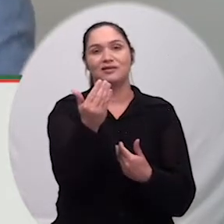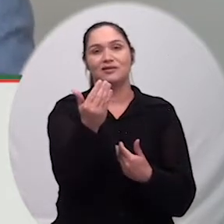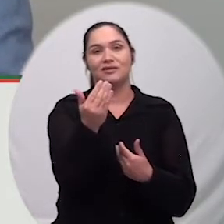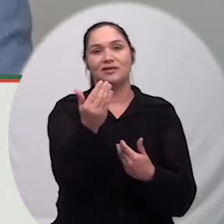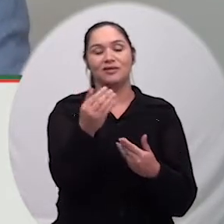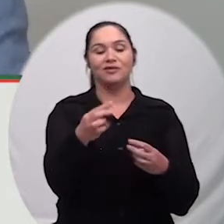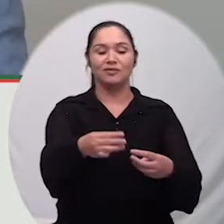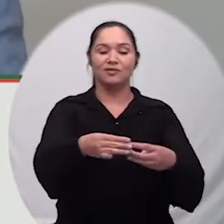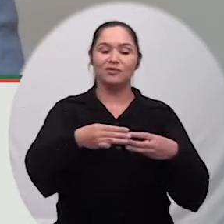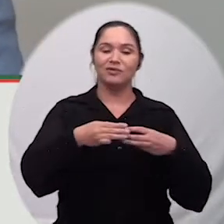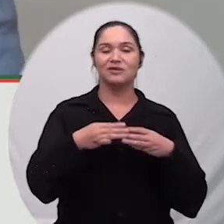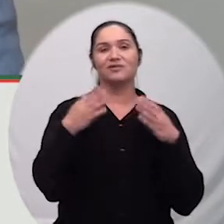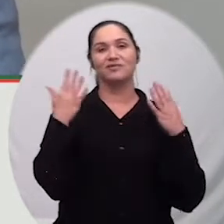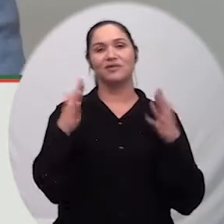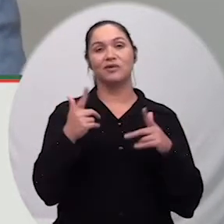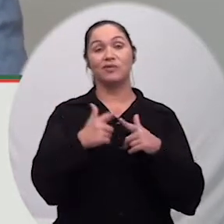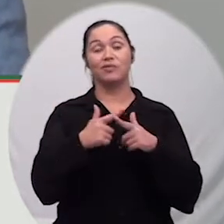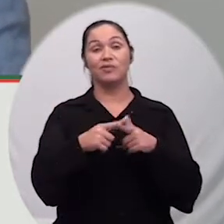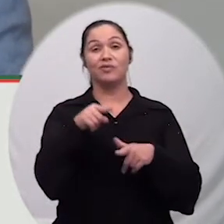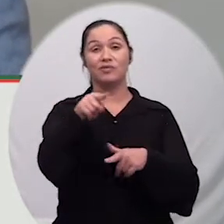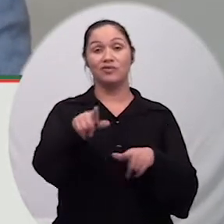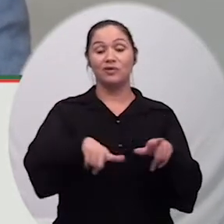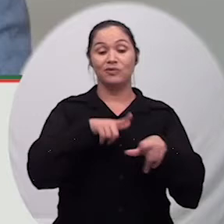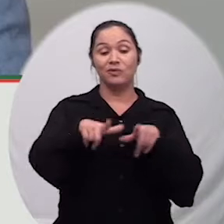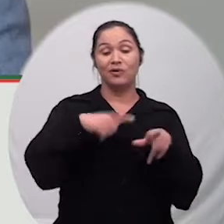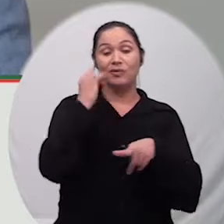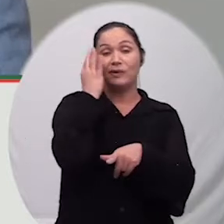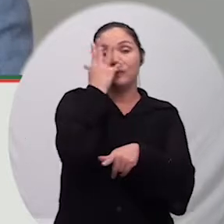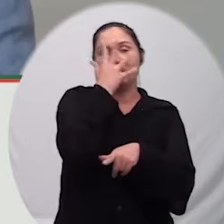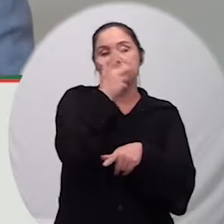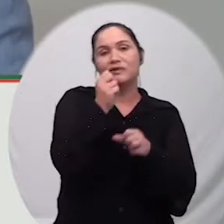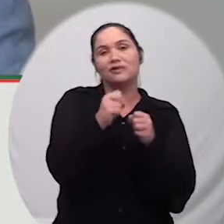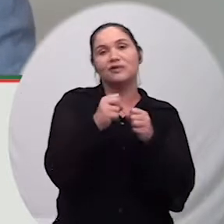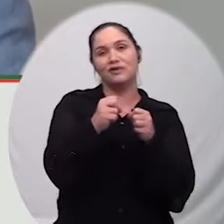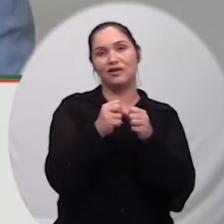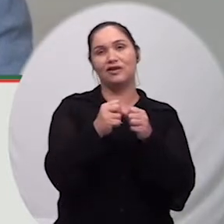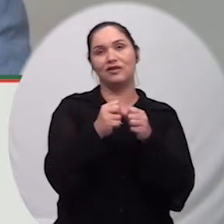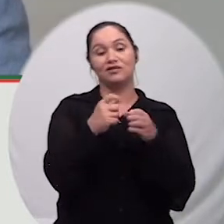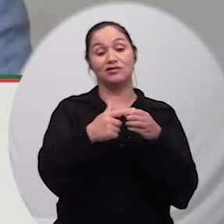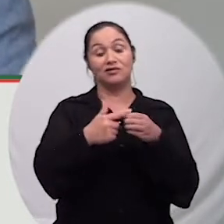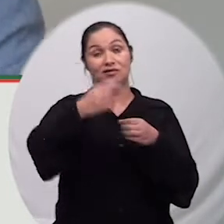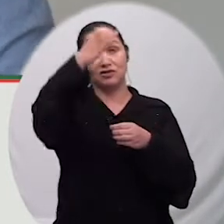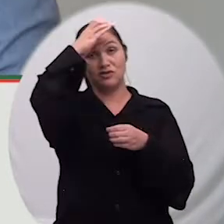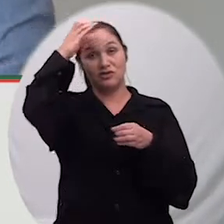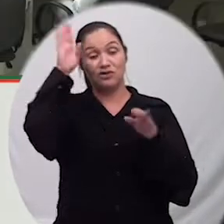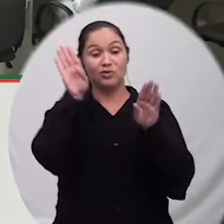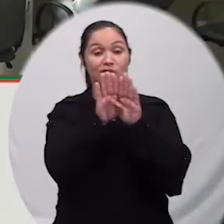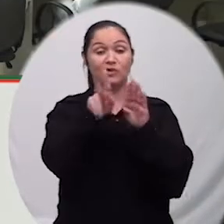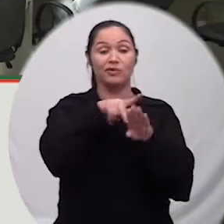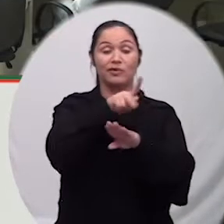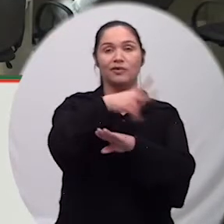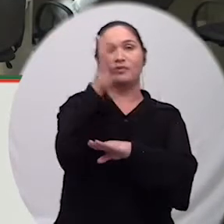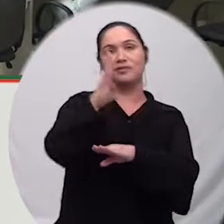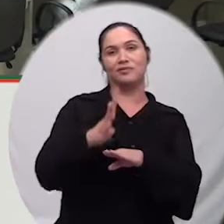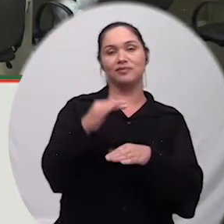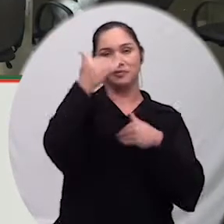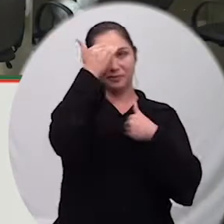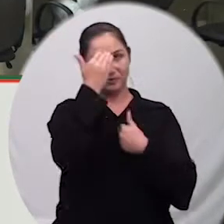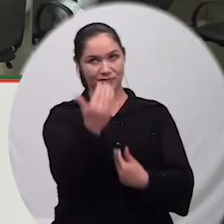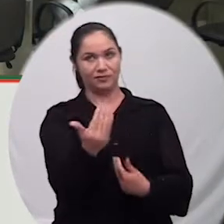em agradecimento ao trabalho que tu realiza para a cidade de Criciúma e para todo o país. Muito obrigado.